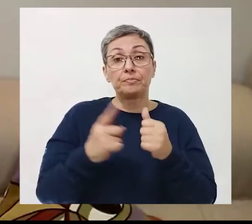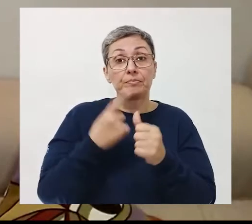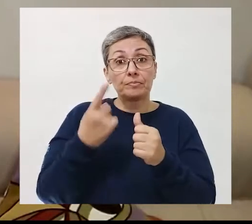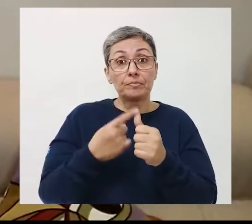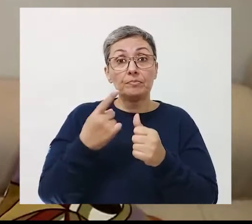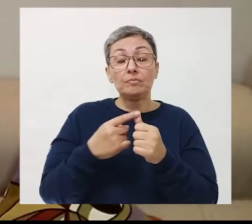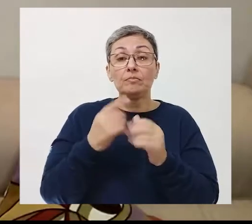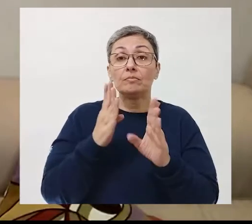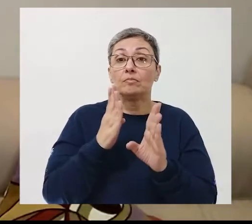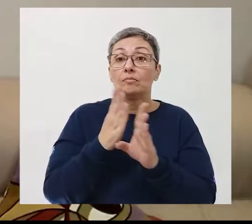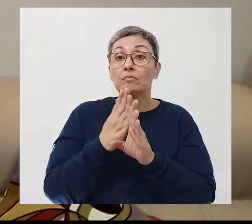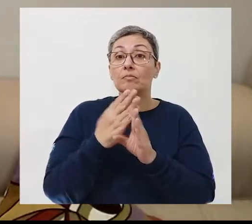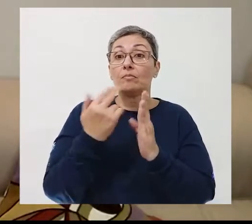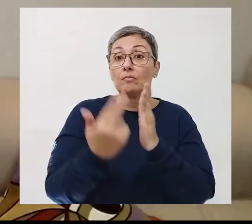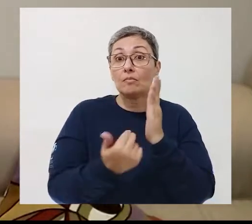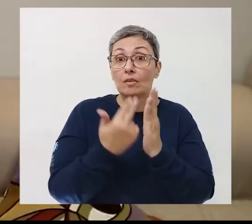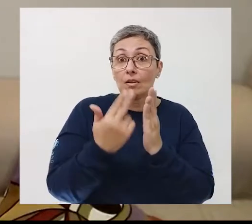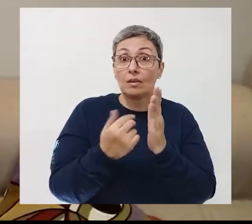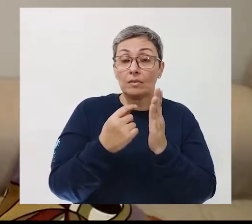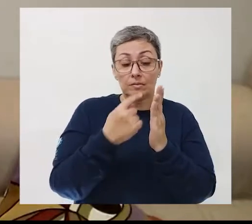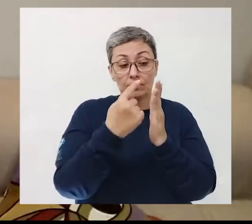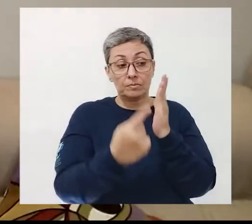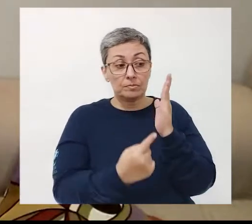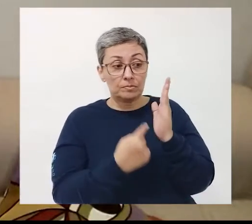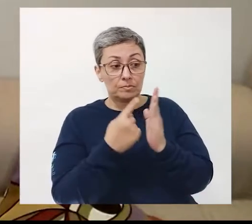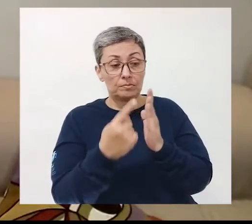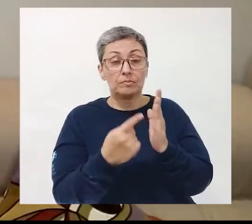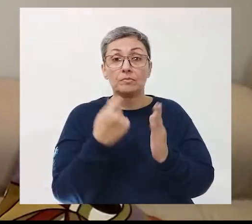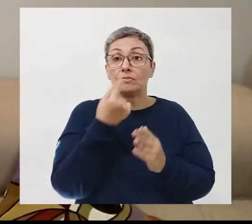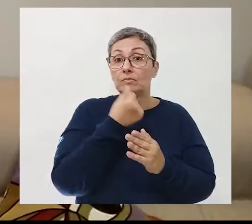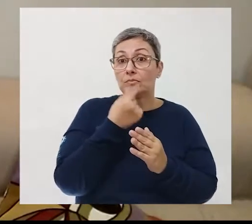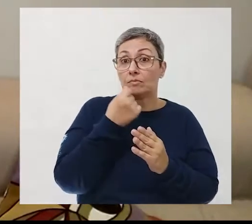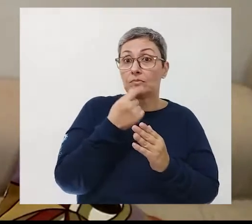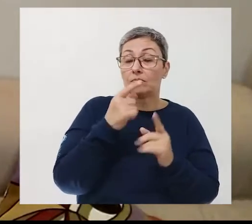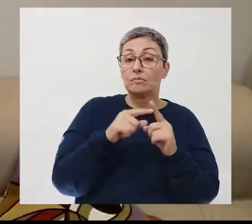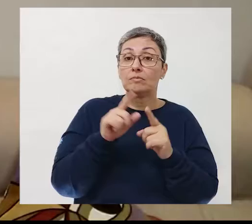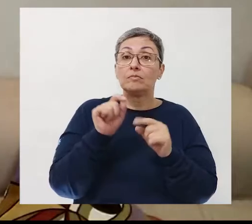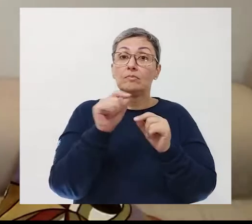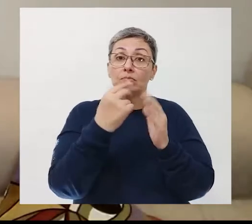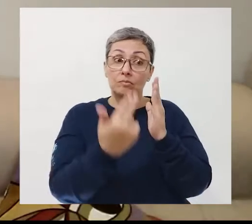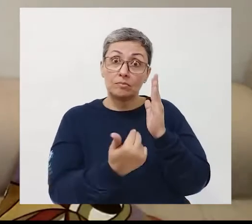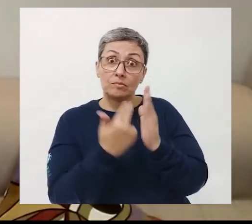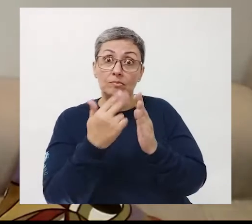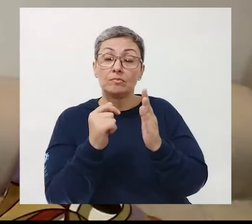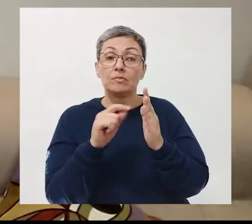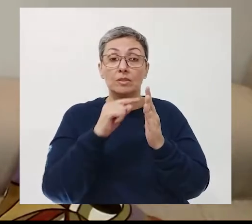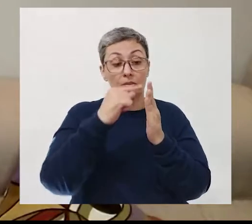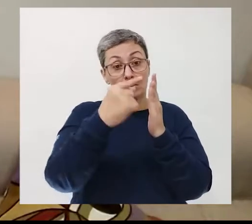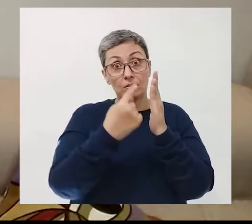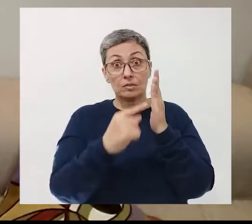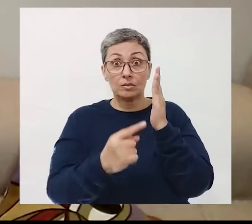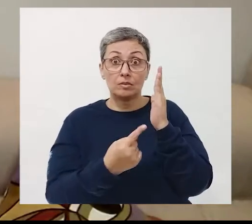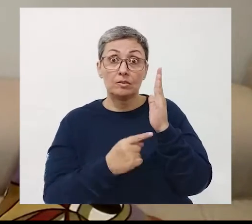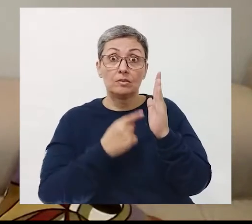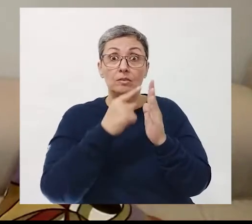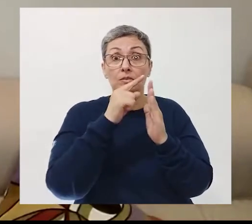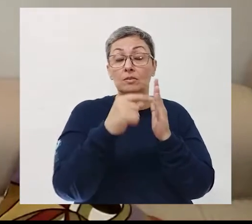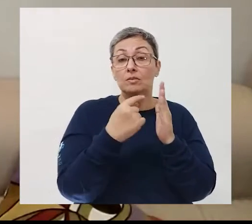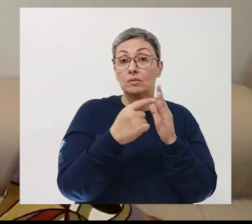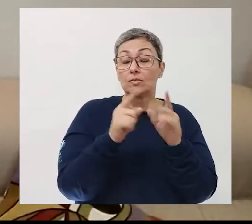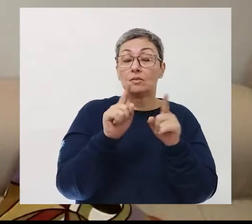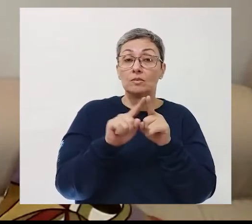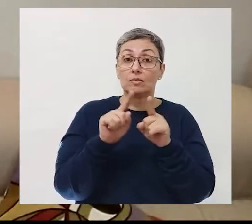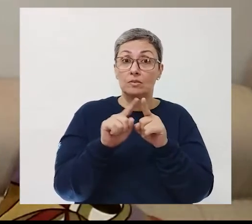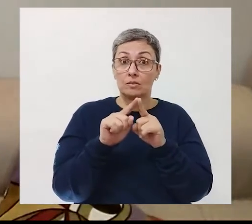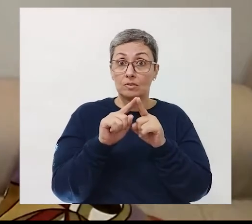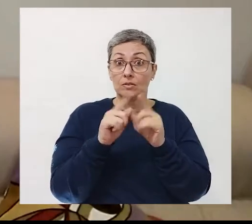achar o desenho, depois vocês vão passar a lápis aqui, pra fazer um esboço, né? E aí, por cima do desenho que vocês fizerem